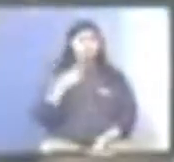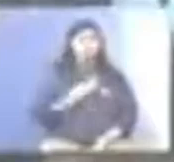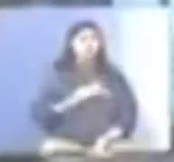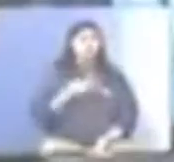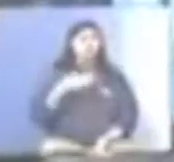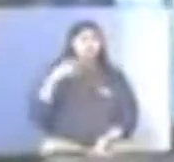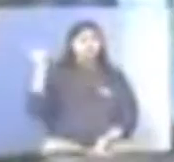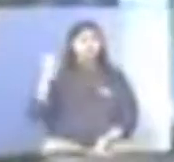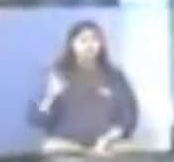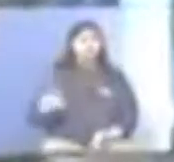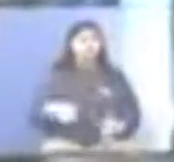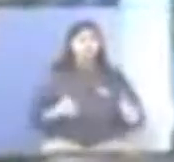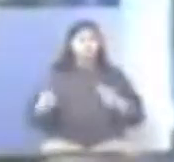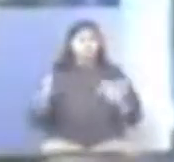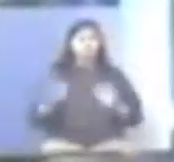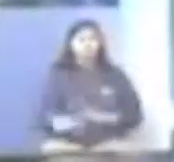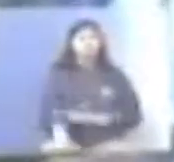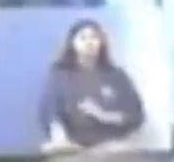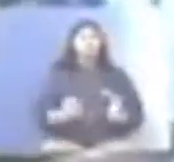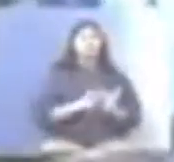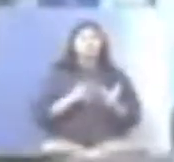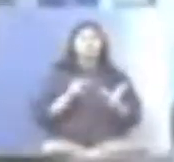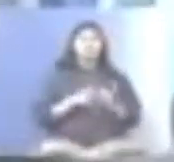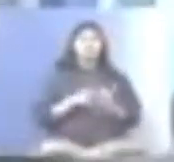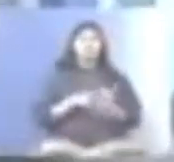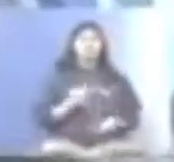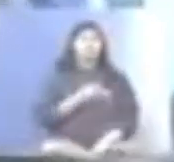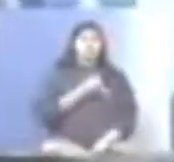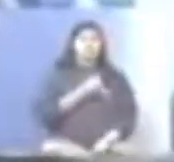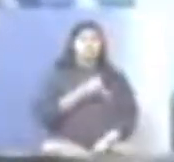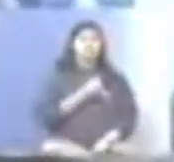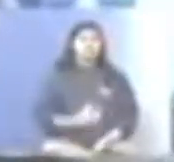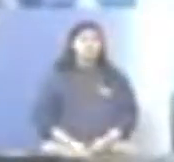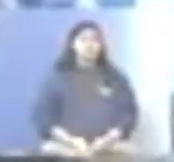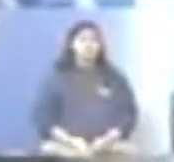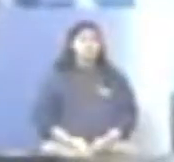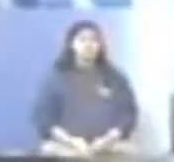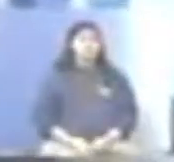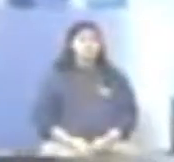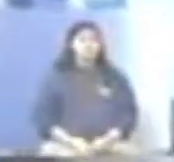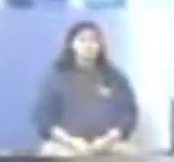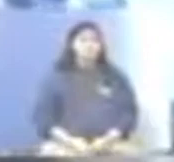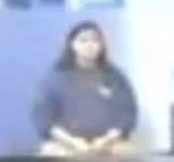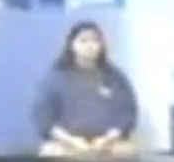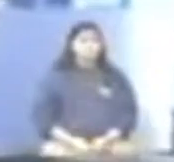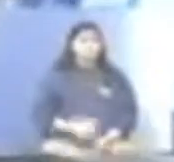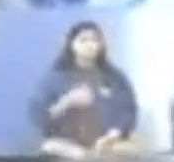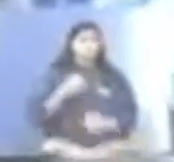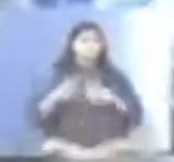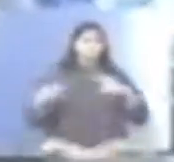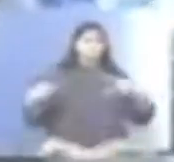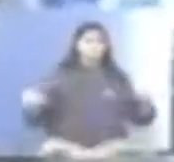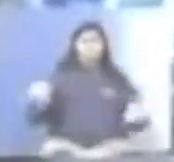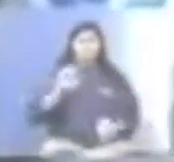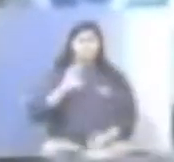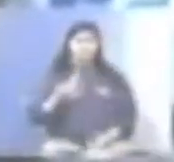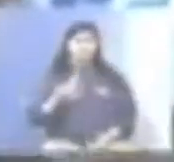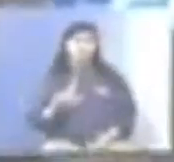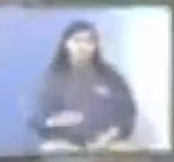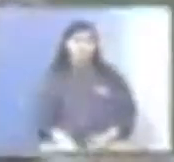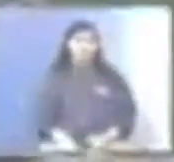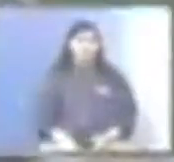eu sou o caminho, a verdade e a vida. Ou, numa tradução mais fiel ao